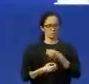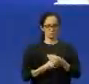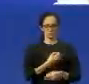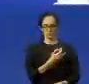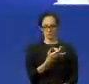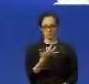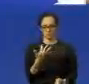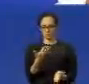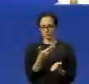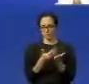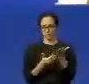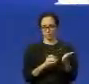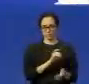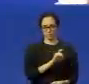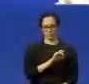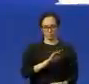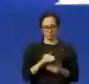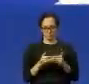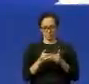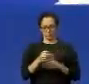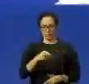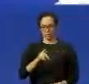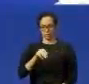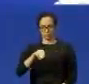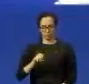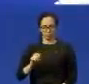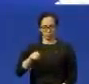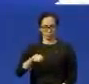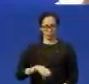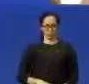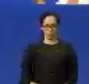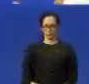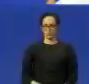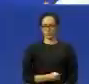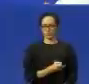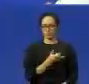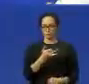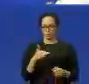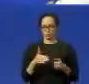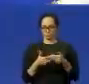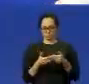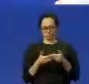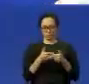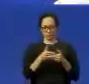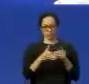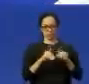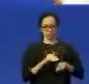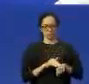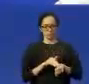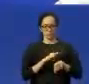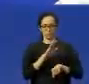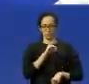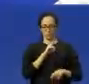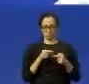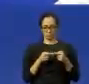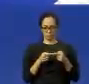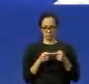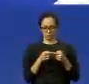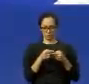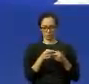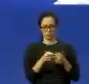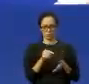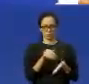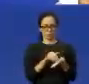perda em dB por quilômetro em função do comprimento de onda. A máxima distância, não é, que um sinal pode